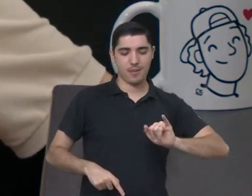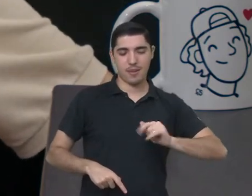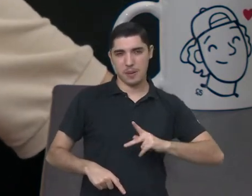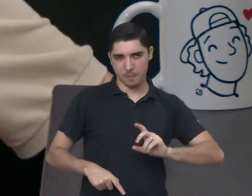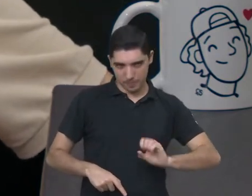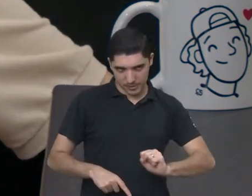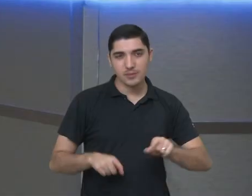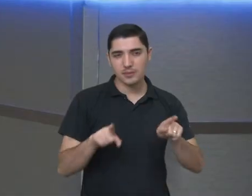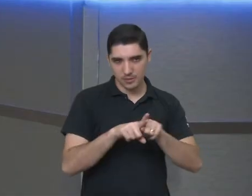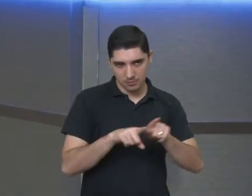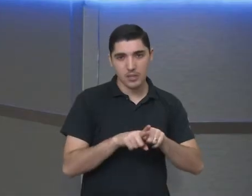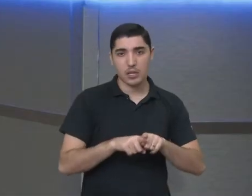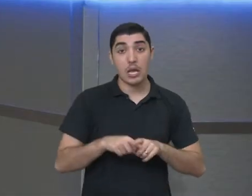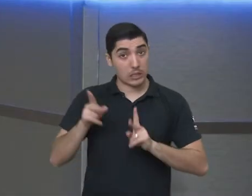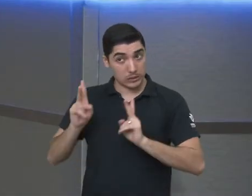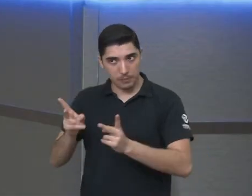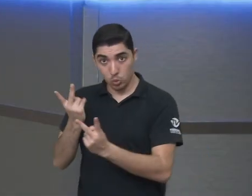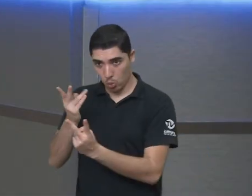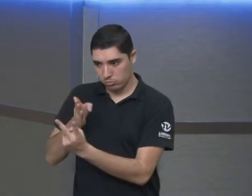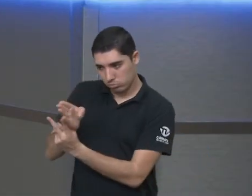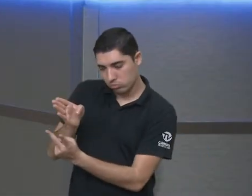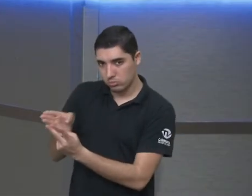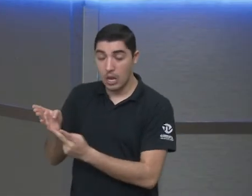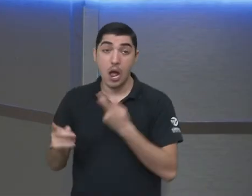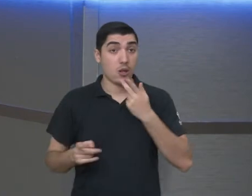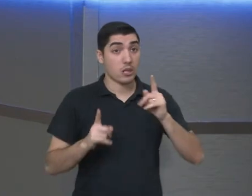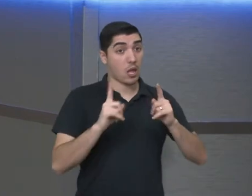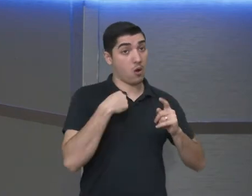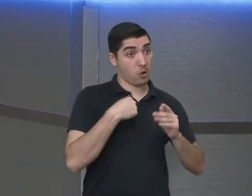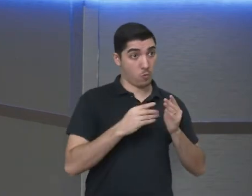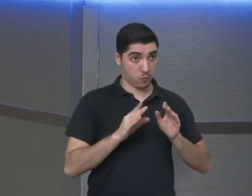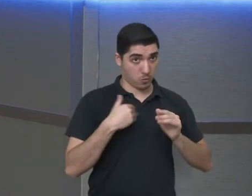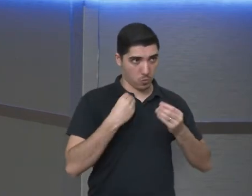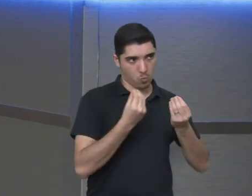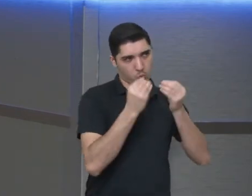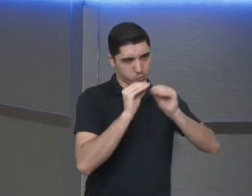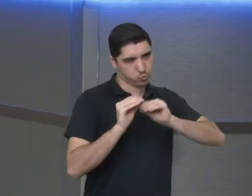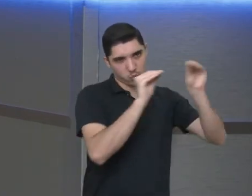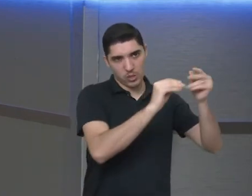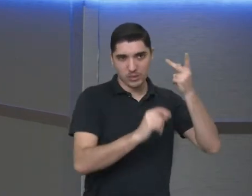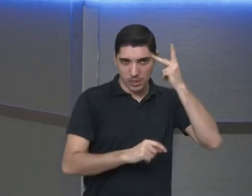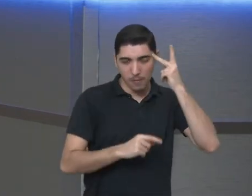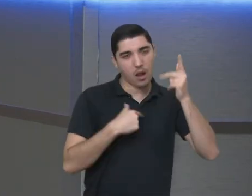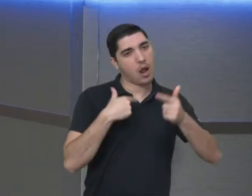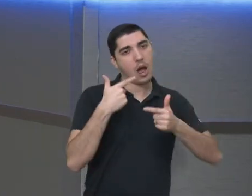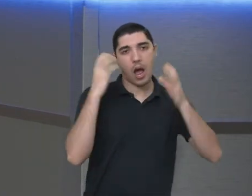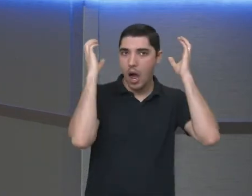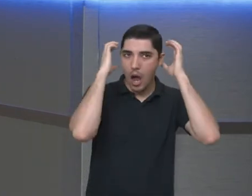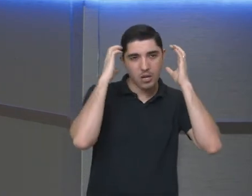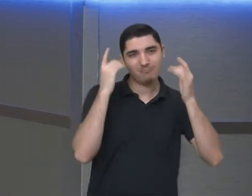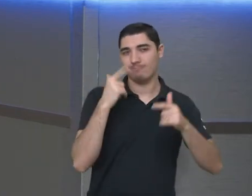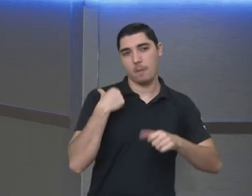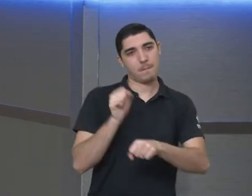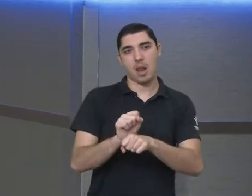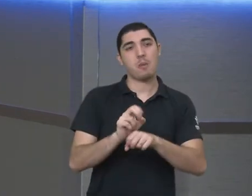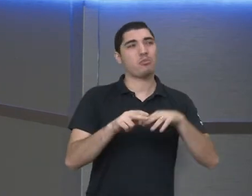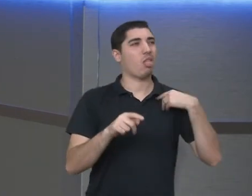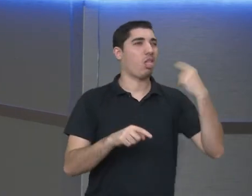que estão hoje até lá e tal. E de repente, eu falando, estava no ar falando do ataque da equipe adversária, de